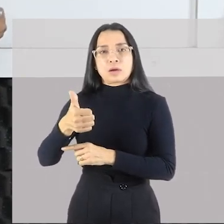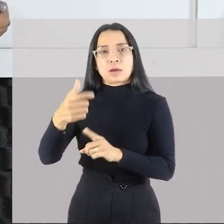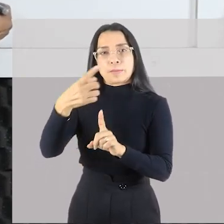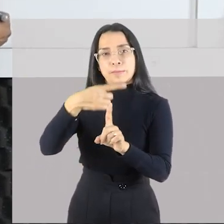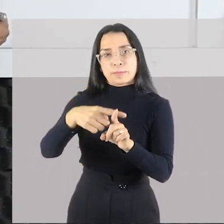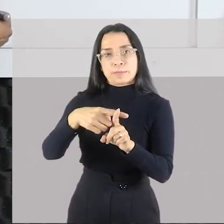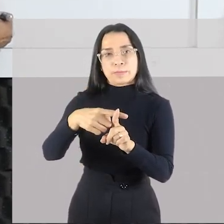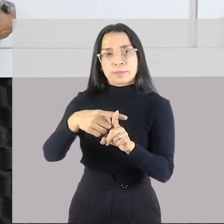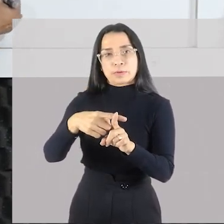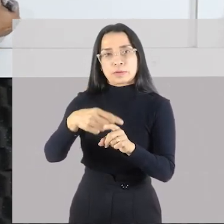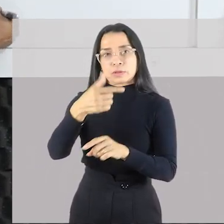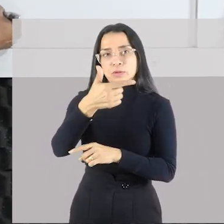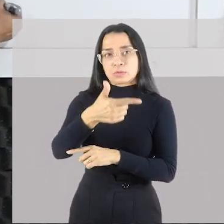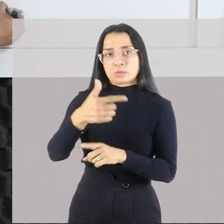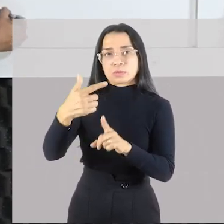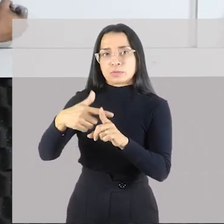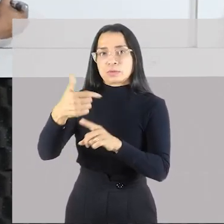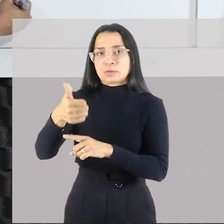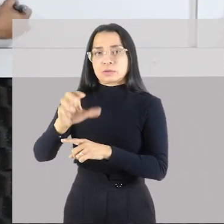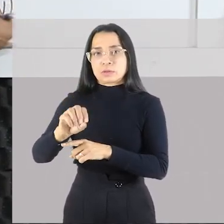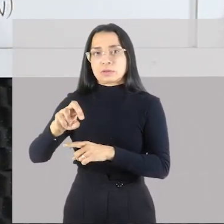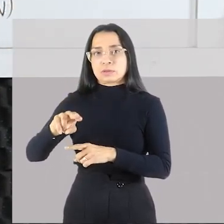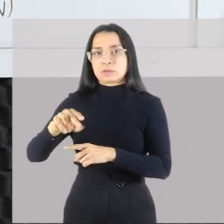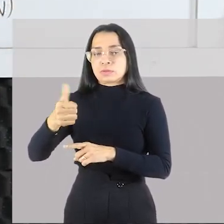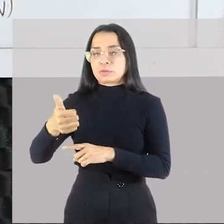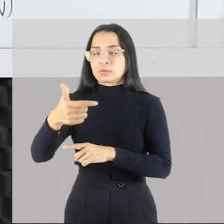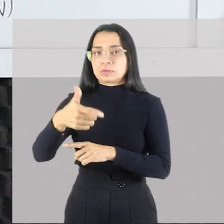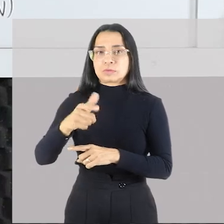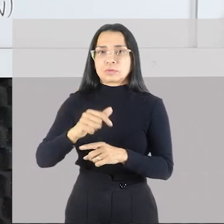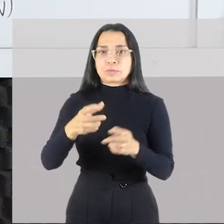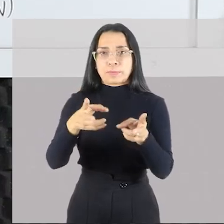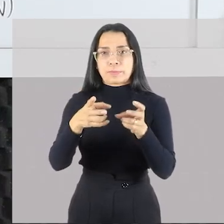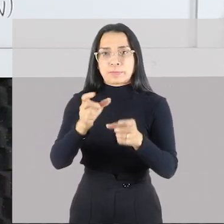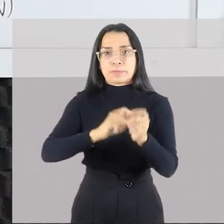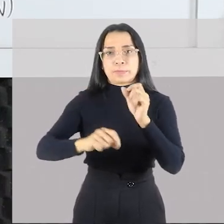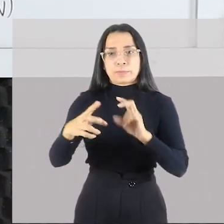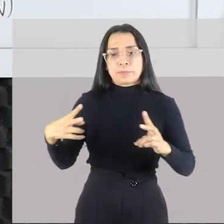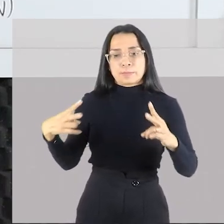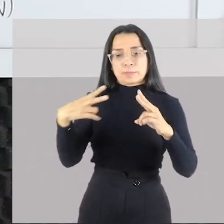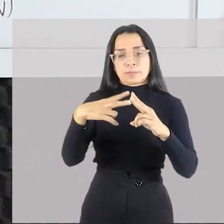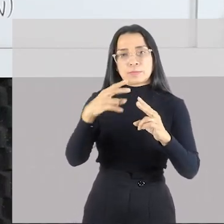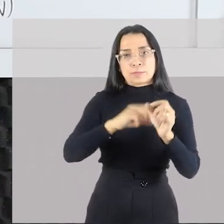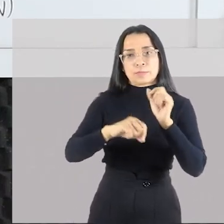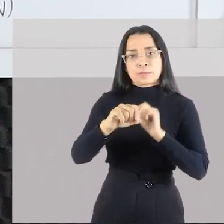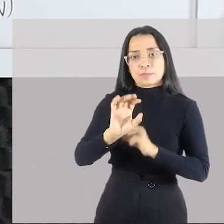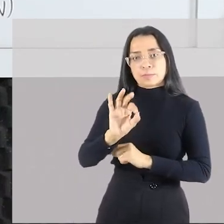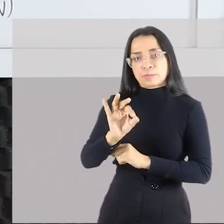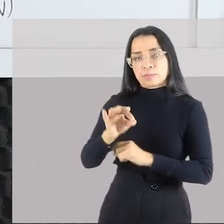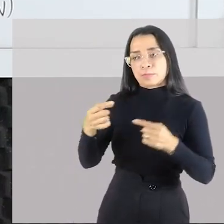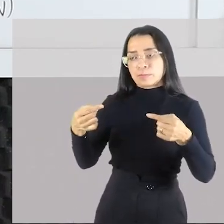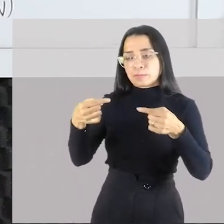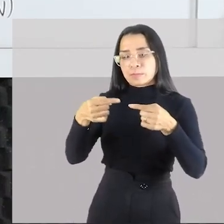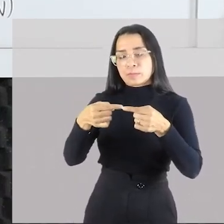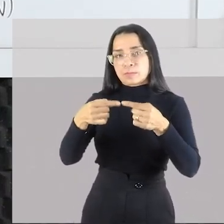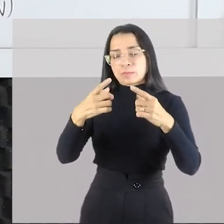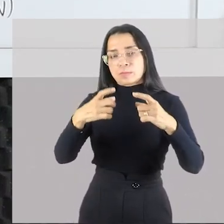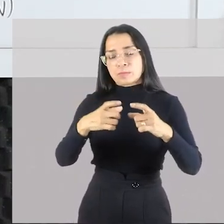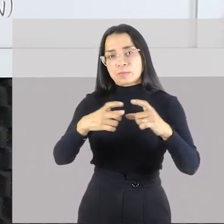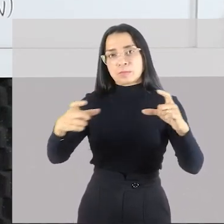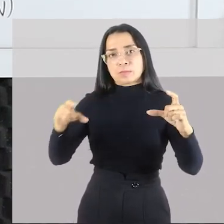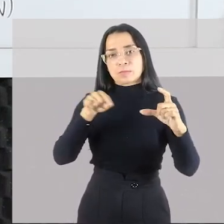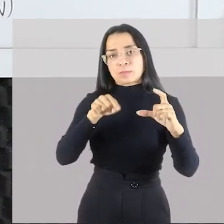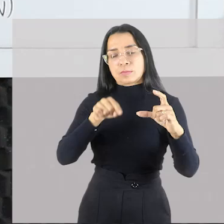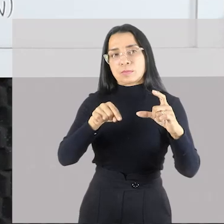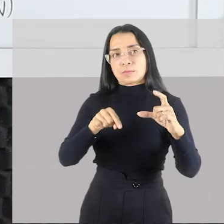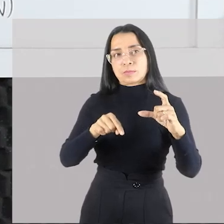Olha, isso aqui é verdade. Então perceba que esse par deu certo para as duas equações. Então é